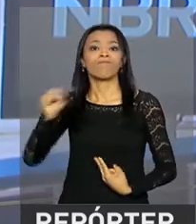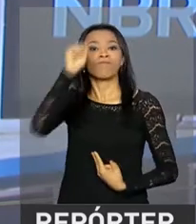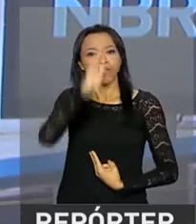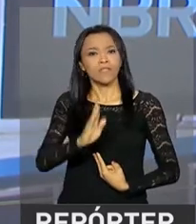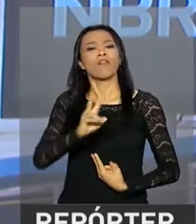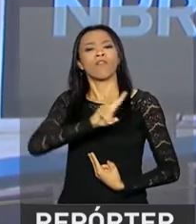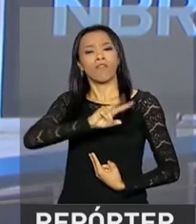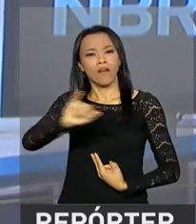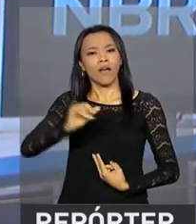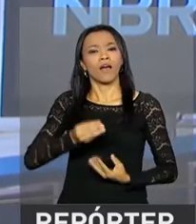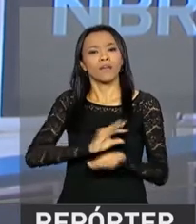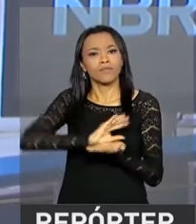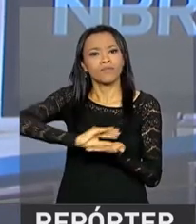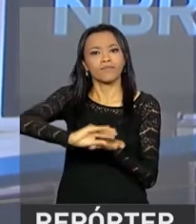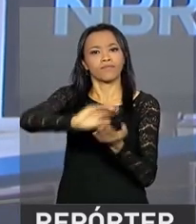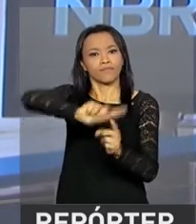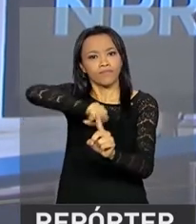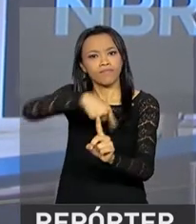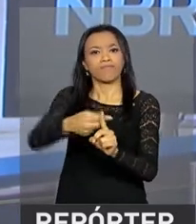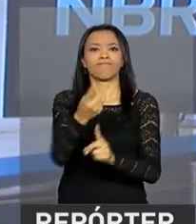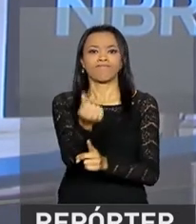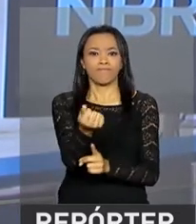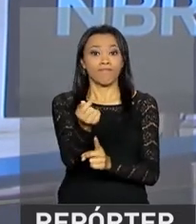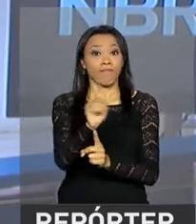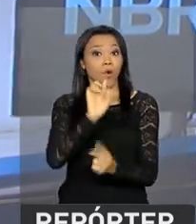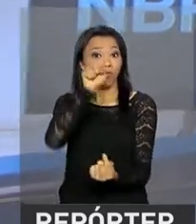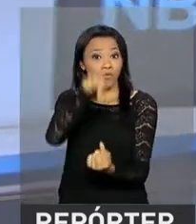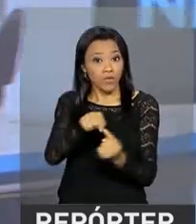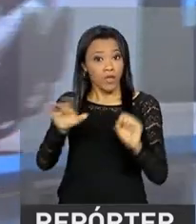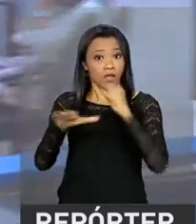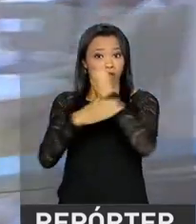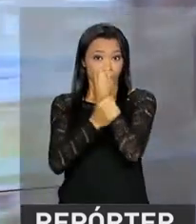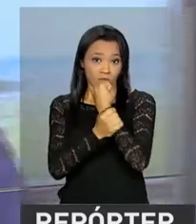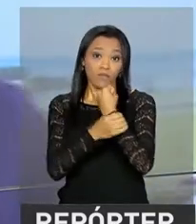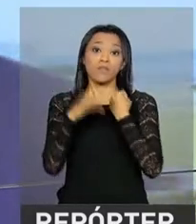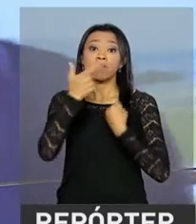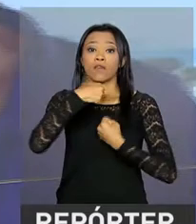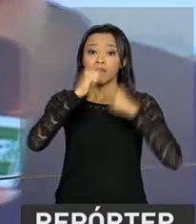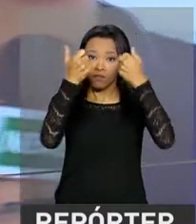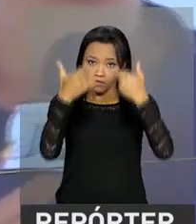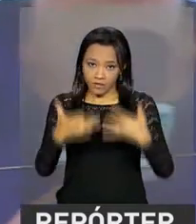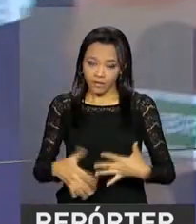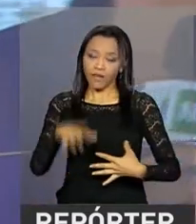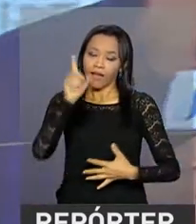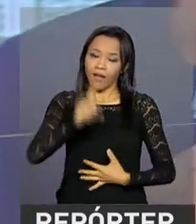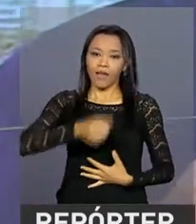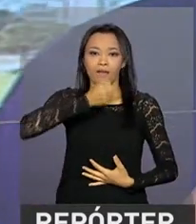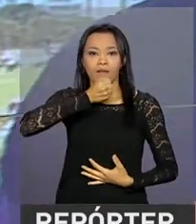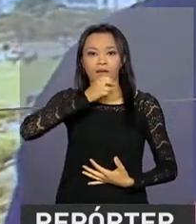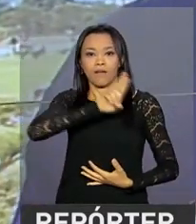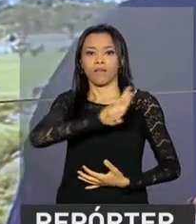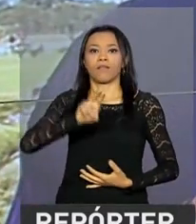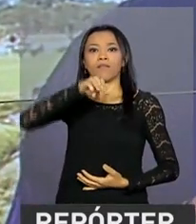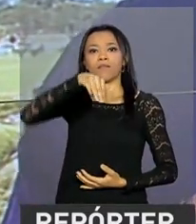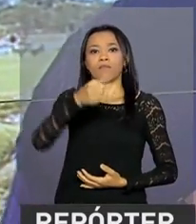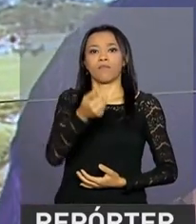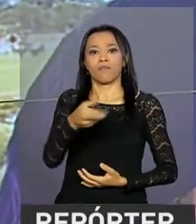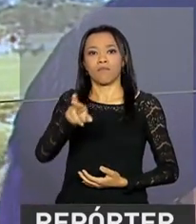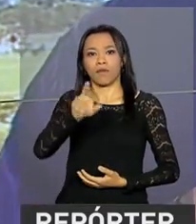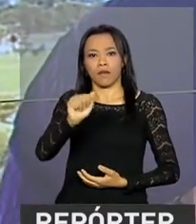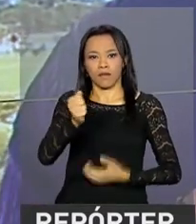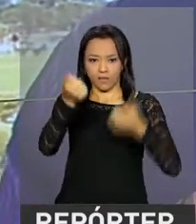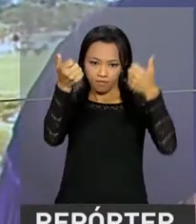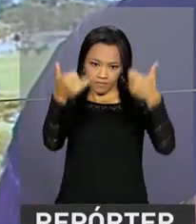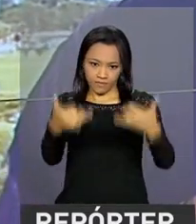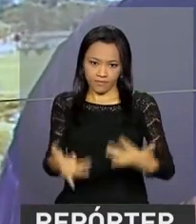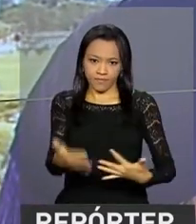recursos para garantir a segurança. Quem explica pra gente é a repórter Mara Kenupi, que está ao vivo lá na Esplanada dos